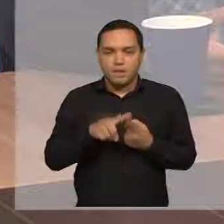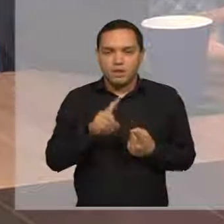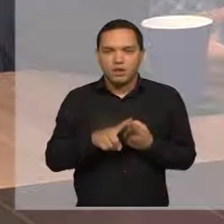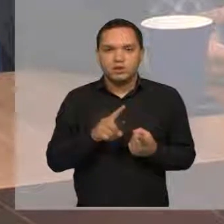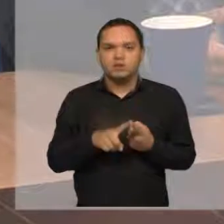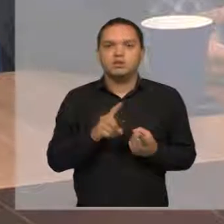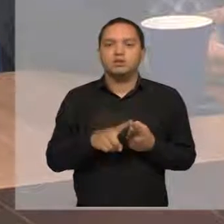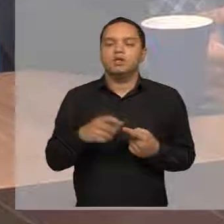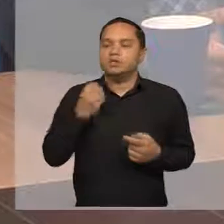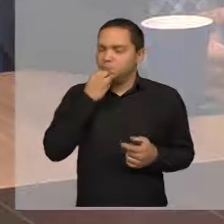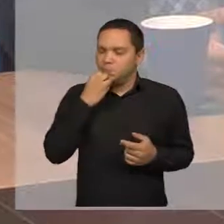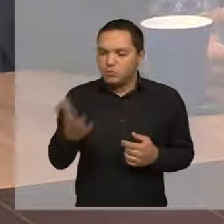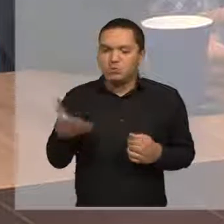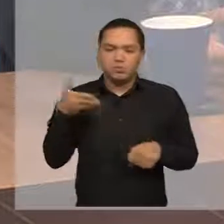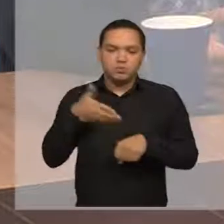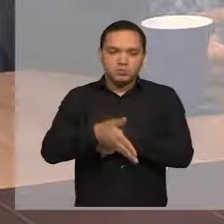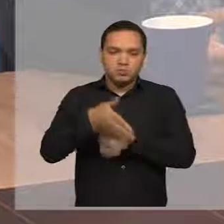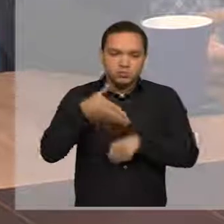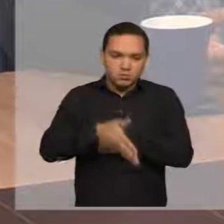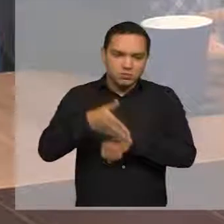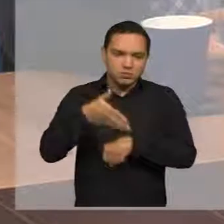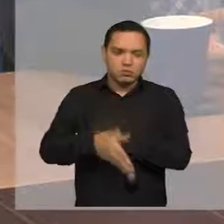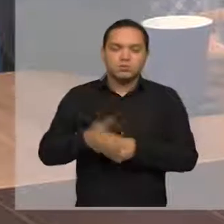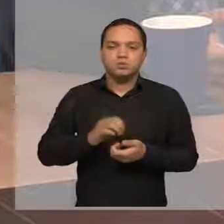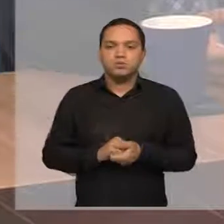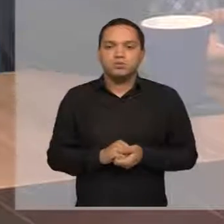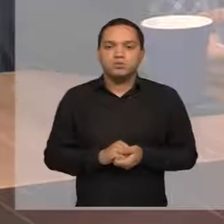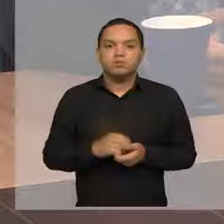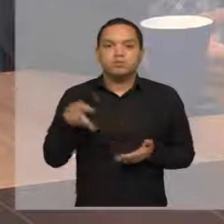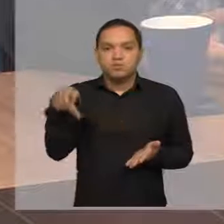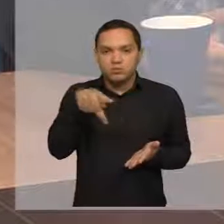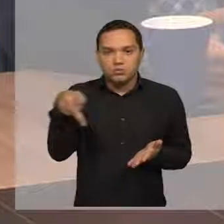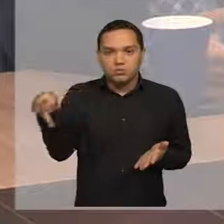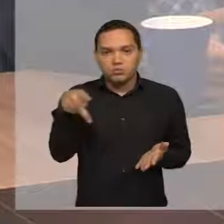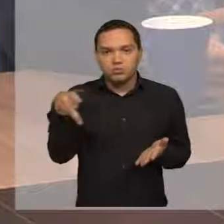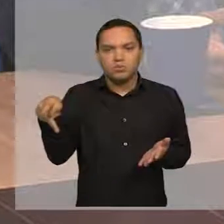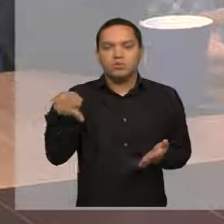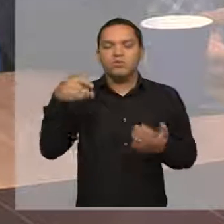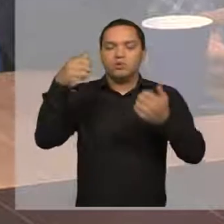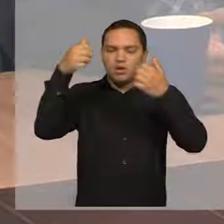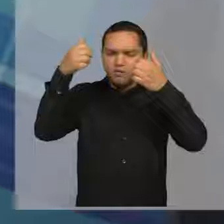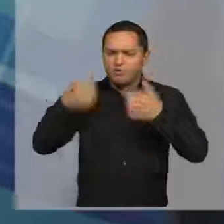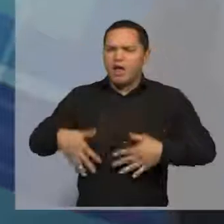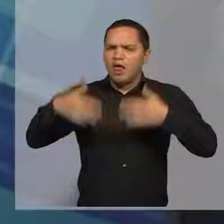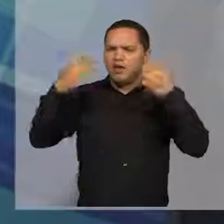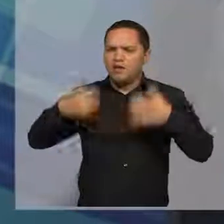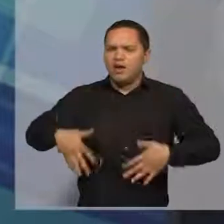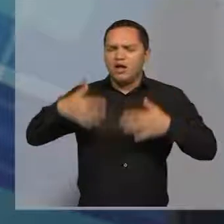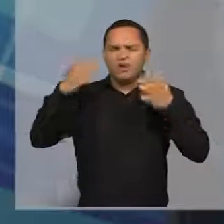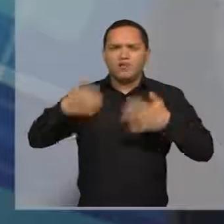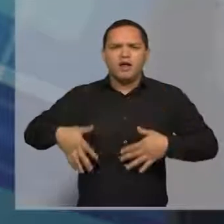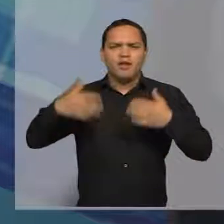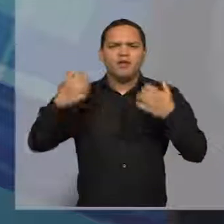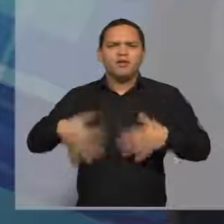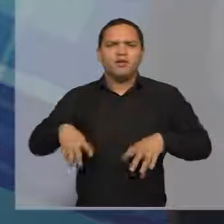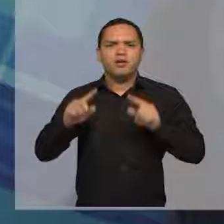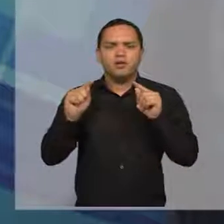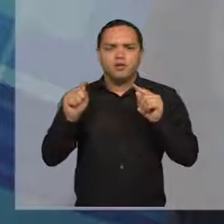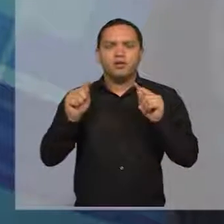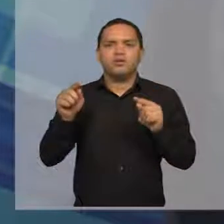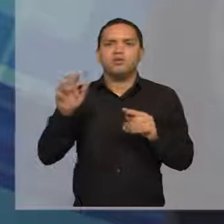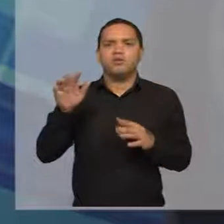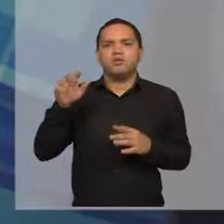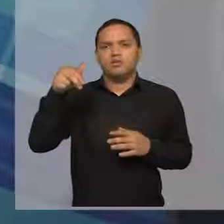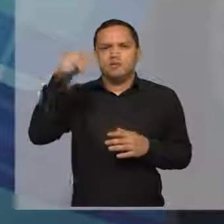também boa participação, e o presidente fez um discurso voltado para essa